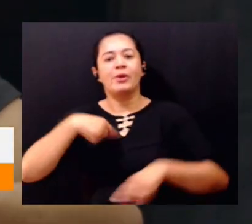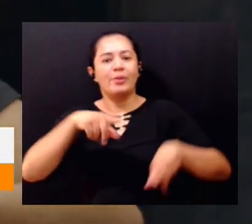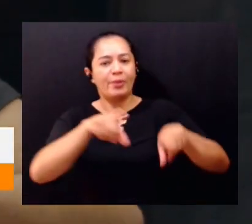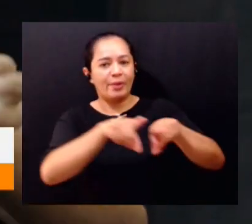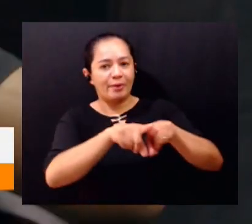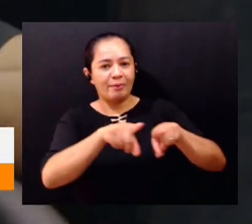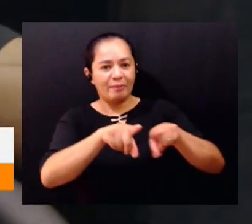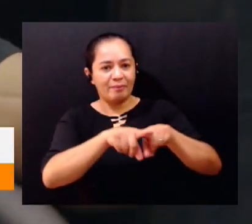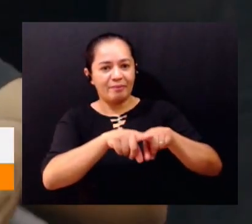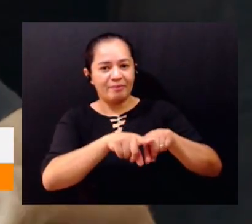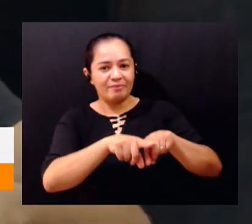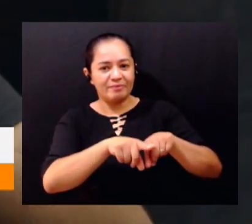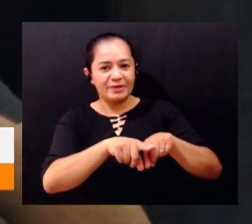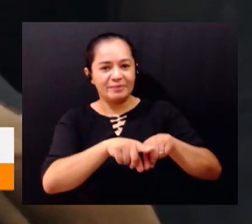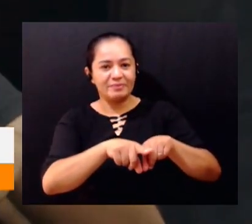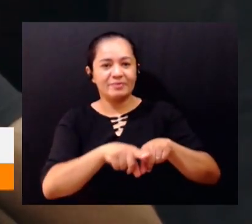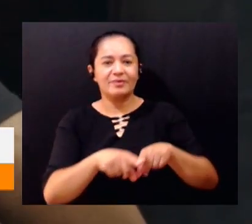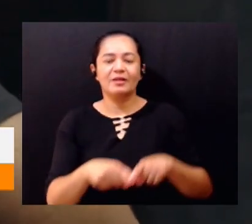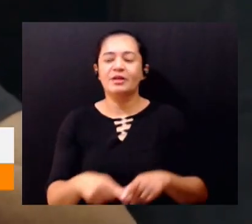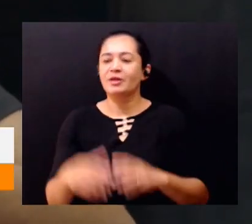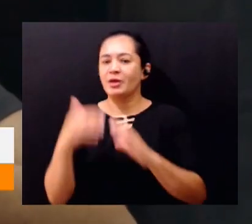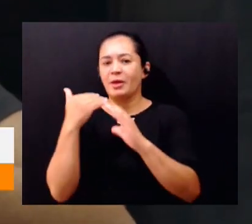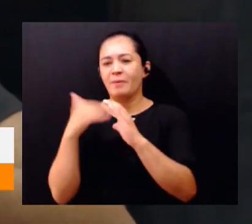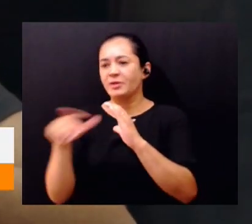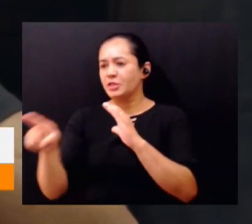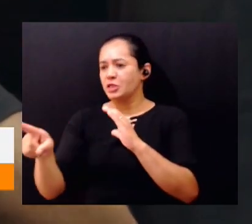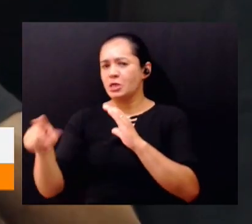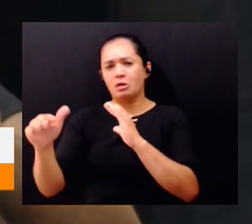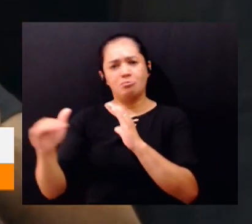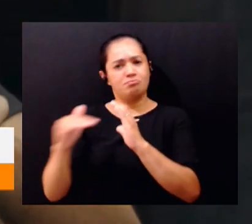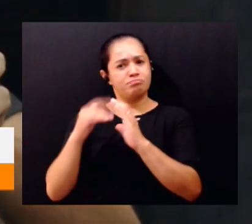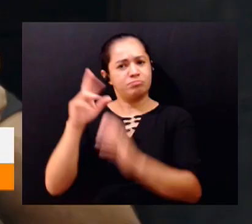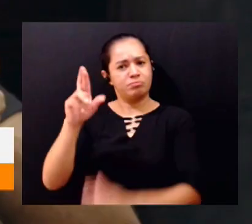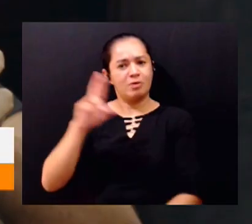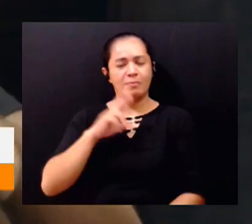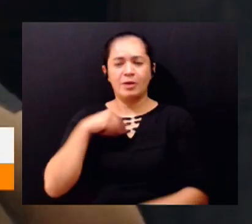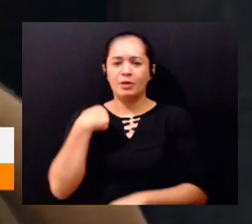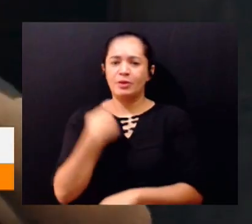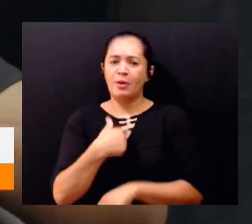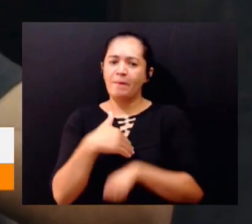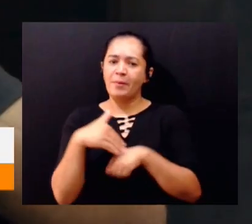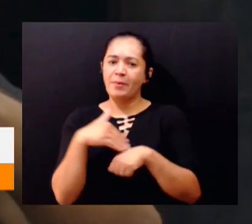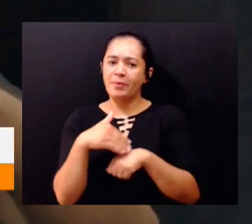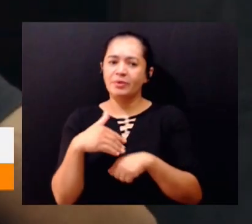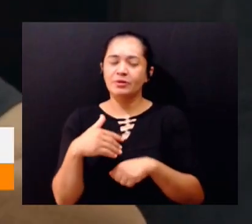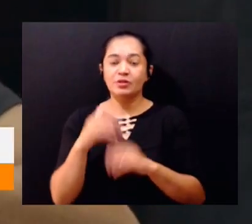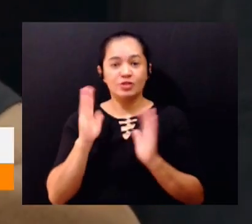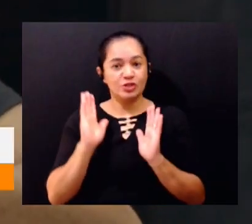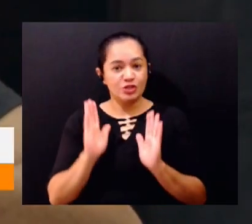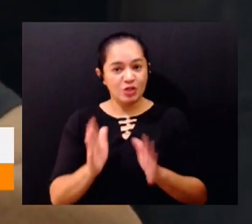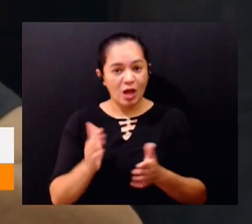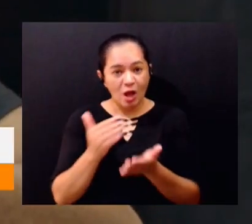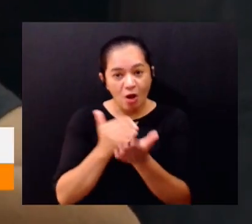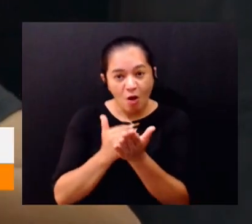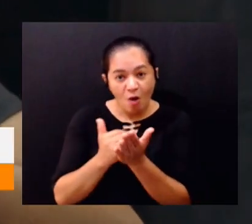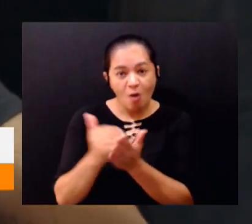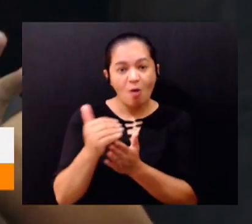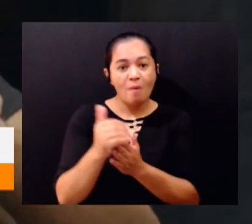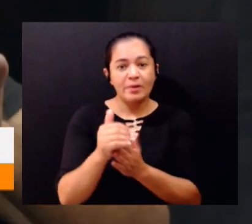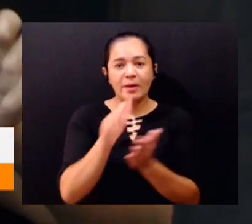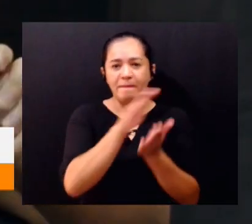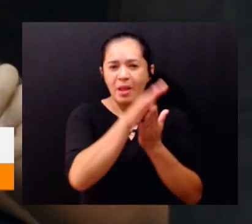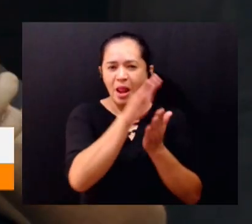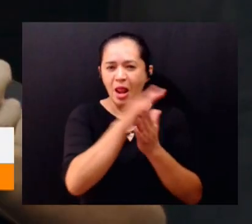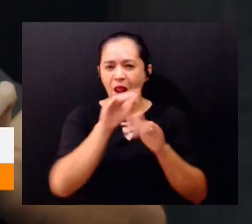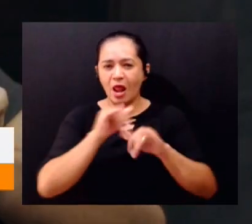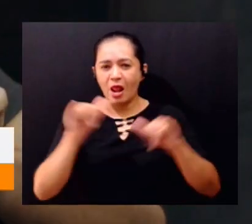evidência, né, e eu mandei um e-mail, ele me respondeu, a gente conversou ali, enfim. Então eu já entrei, assim, eu comecei a publicar nessa era da internet, vamos dizer assim. Sim. Aí